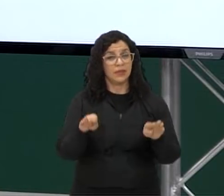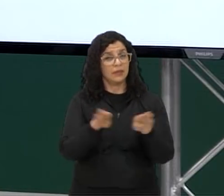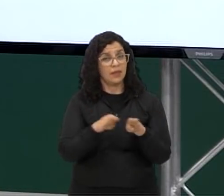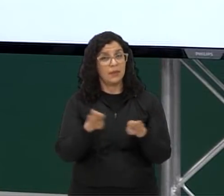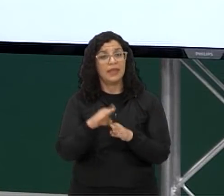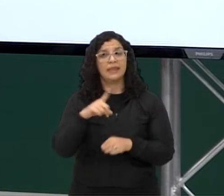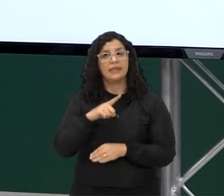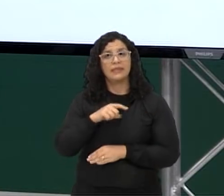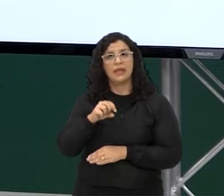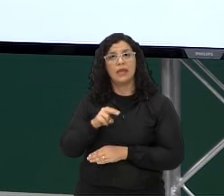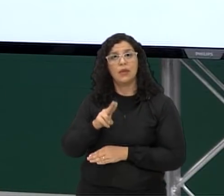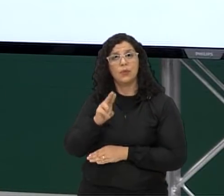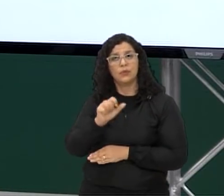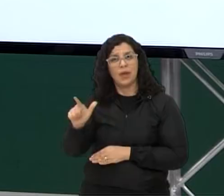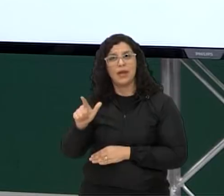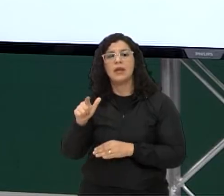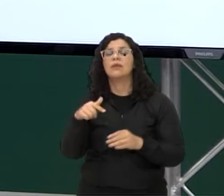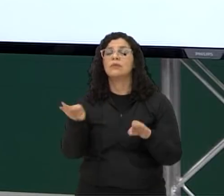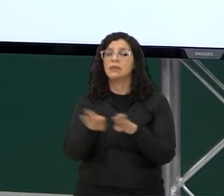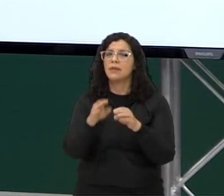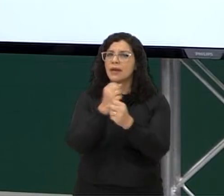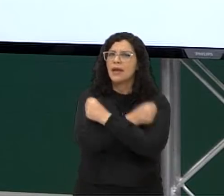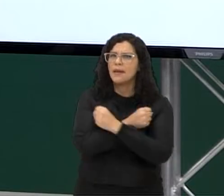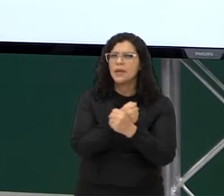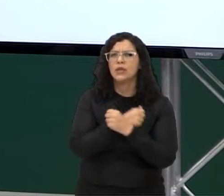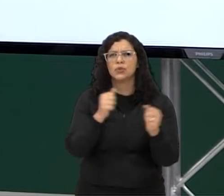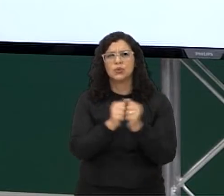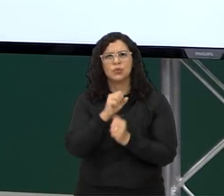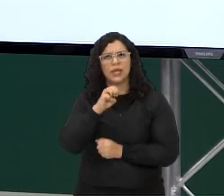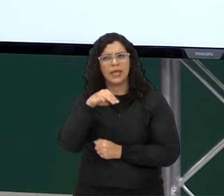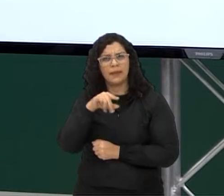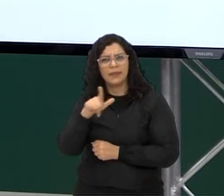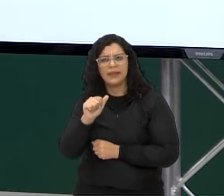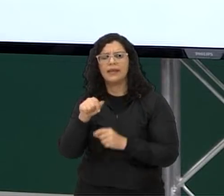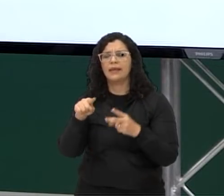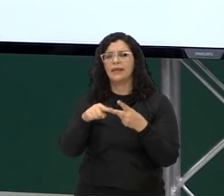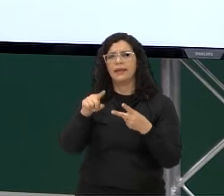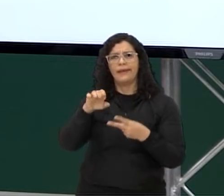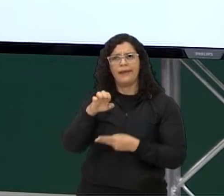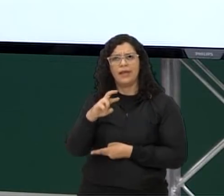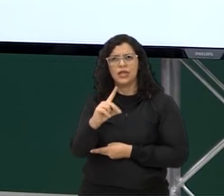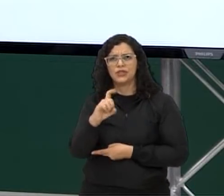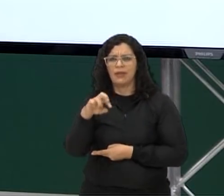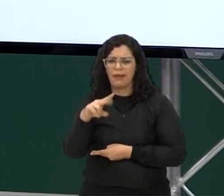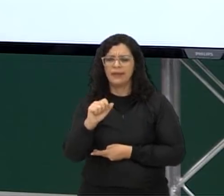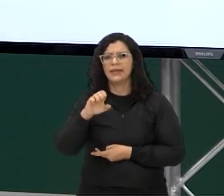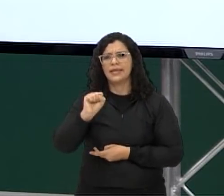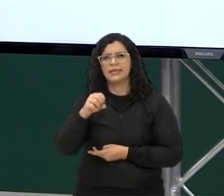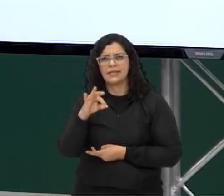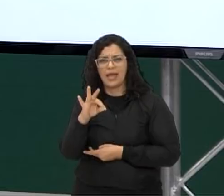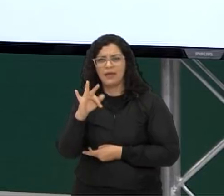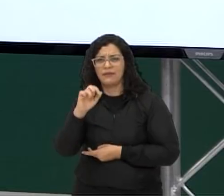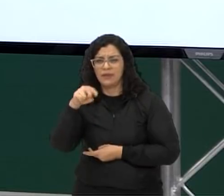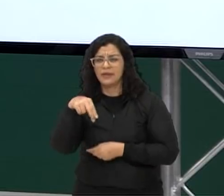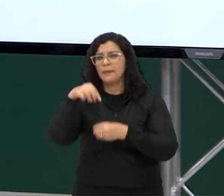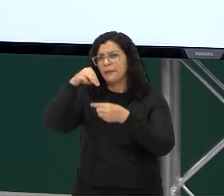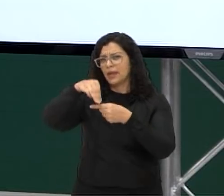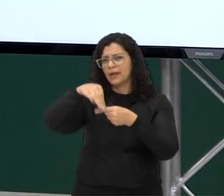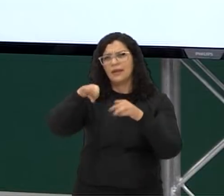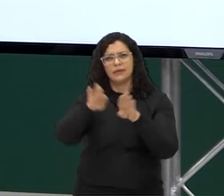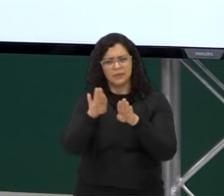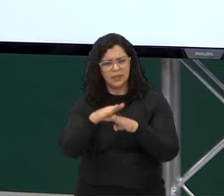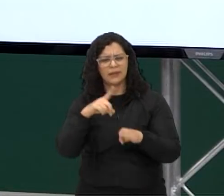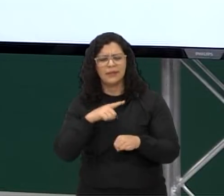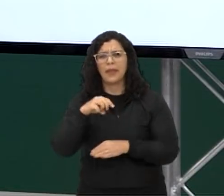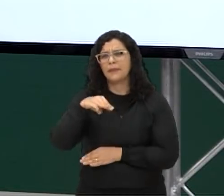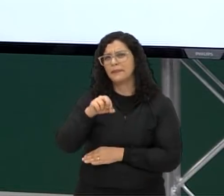temos o El Alves participando aqui conosco, mandando abraços, a Emily Arertz, a Ridiele, a Stephanie Camargo, de Maringá, do Gastão